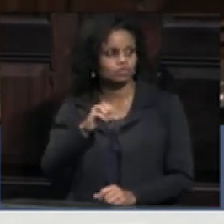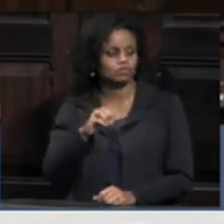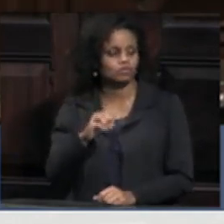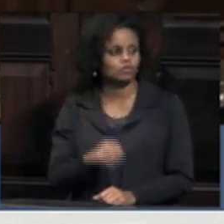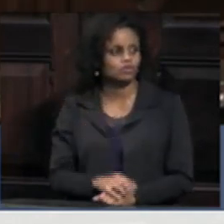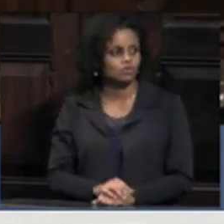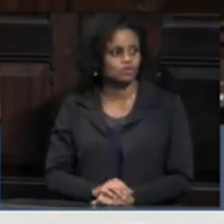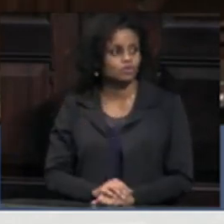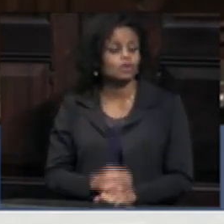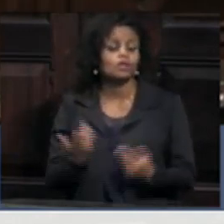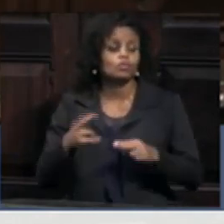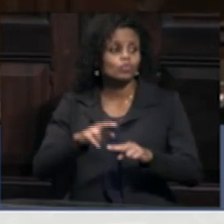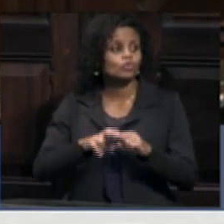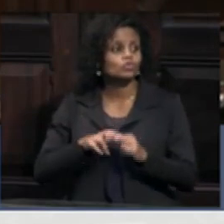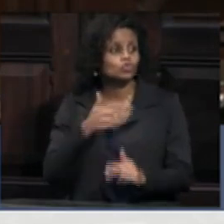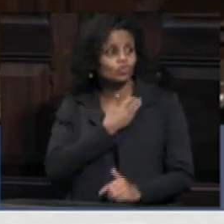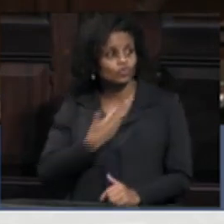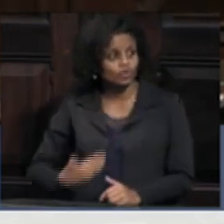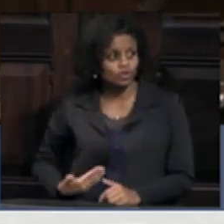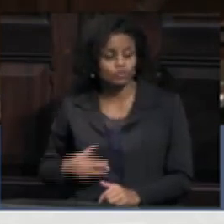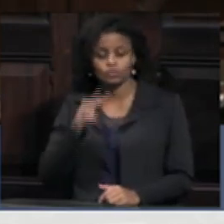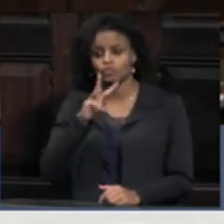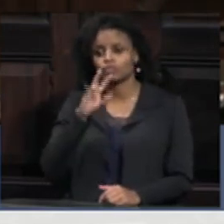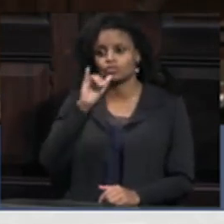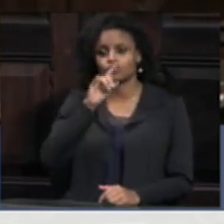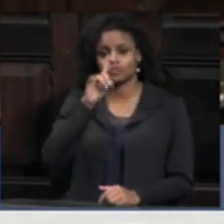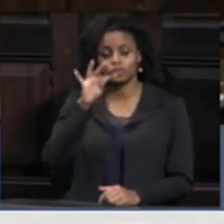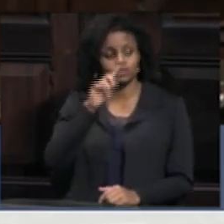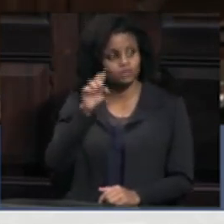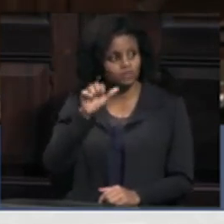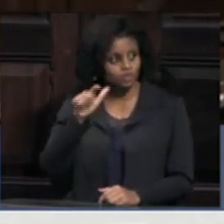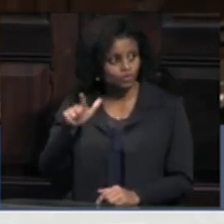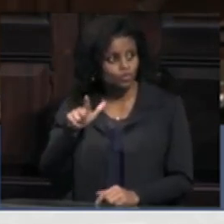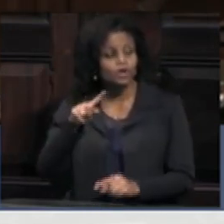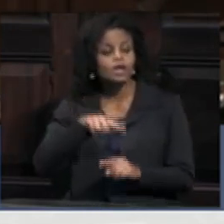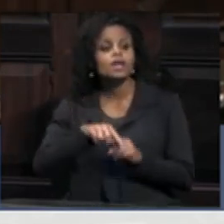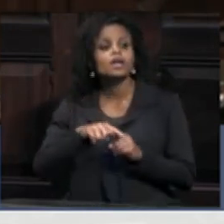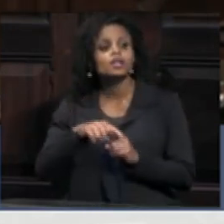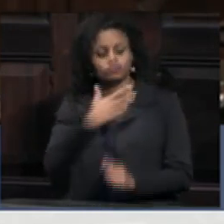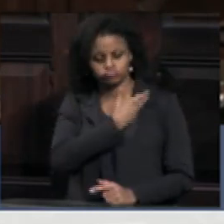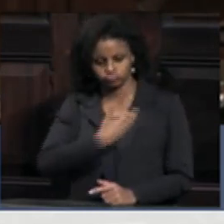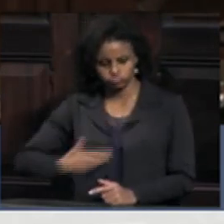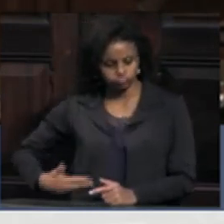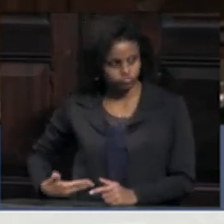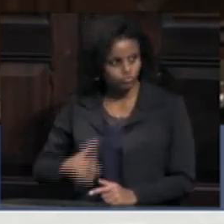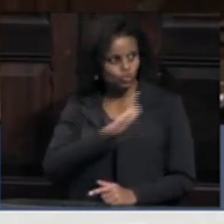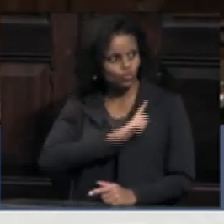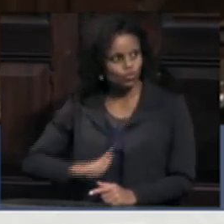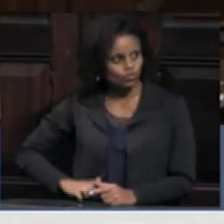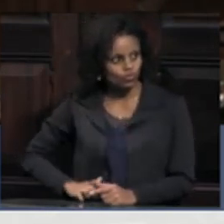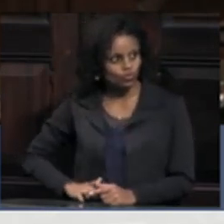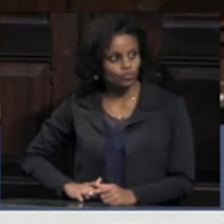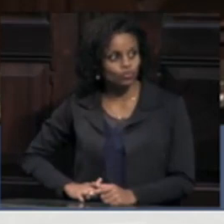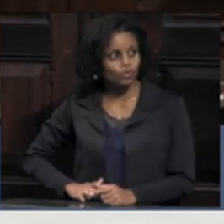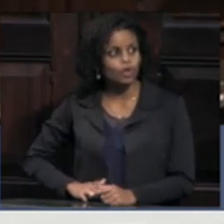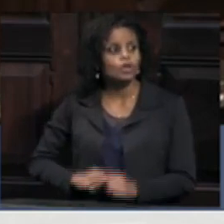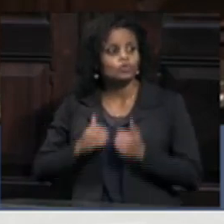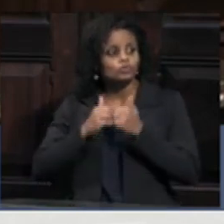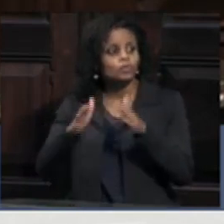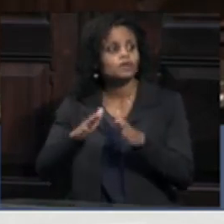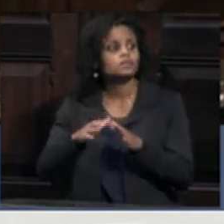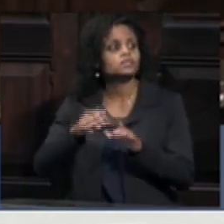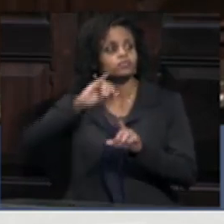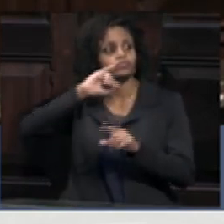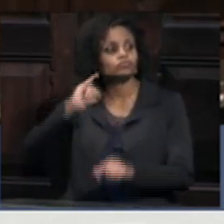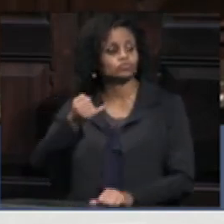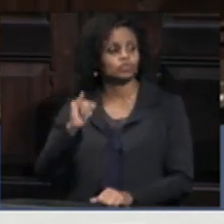governador Wilson Witzel vai assumir no dia 1º de janeiro e não terá que no dia 2 de janeiro já resolver essa história. Ao